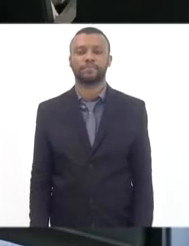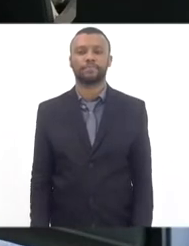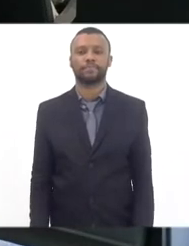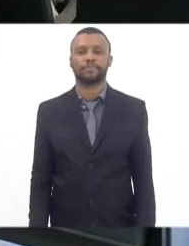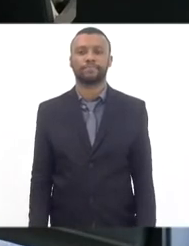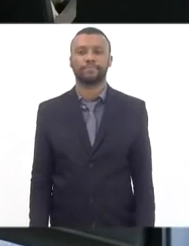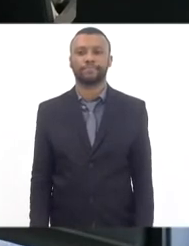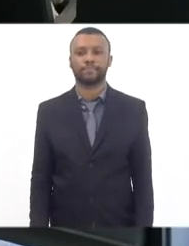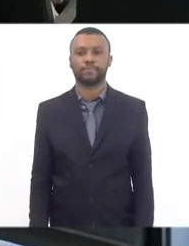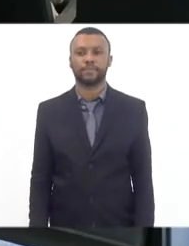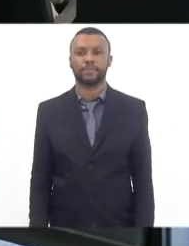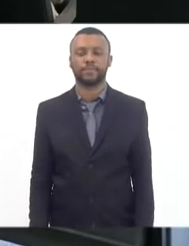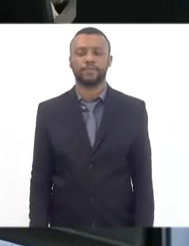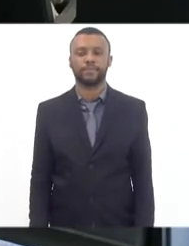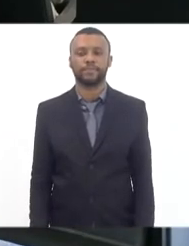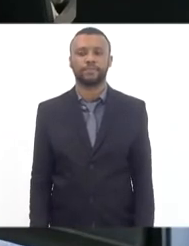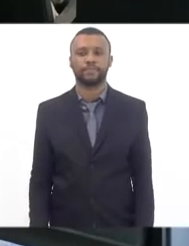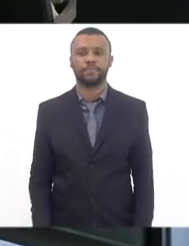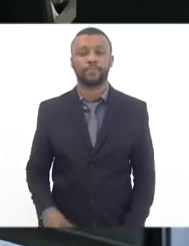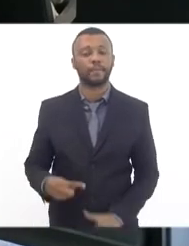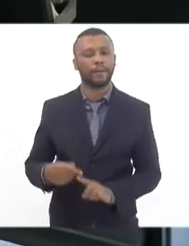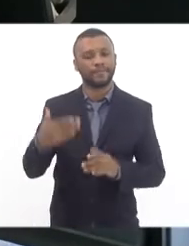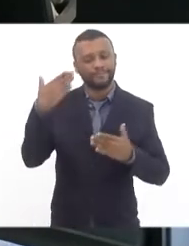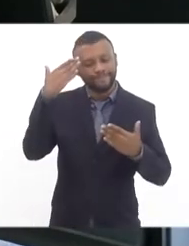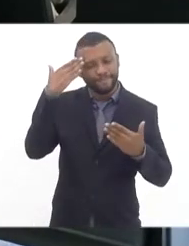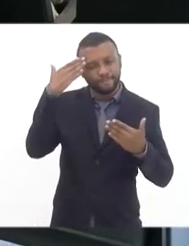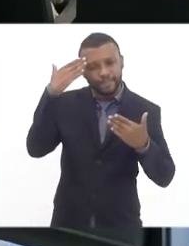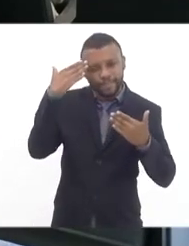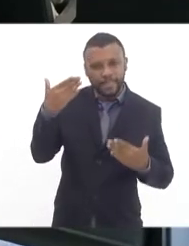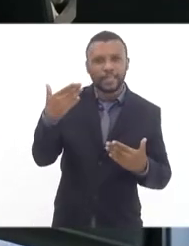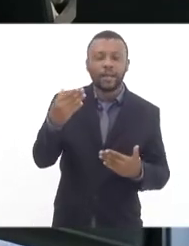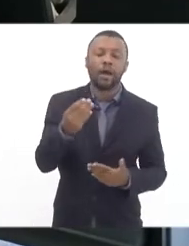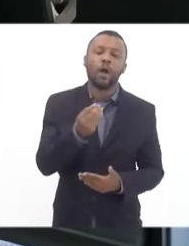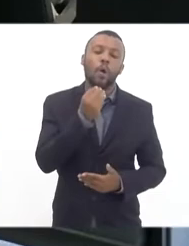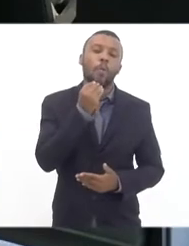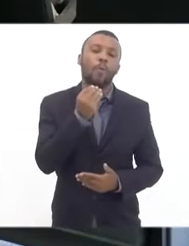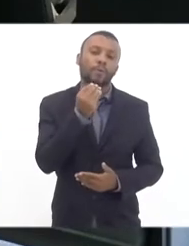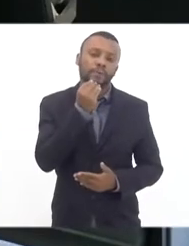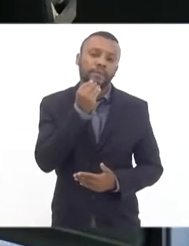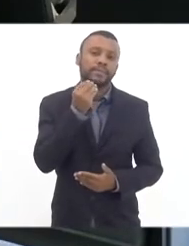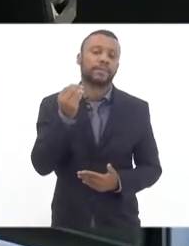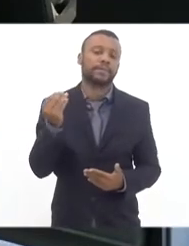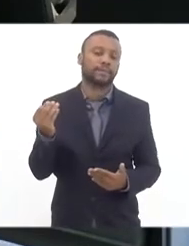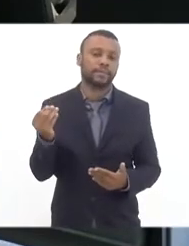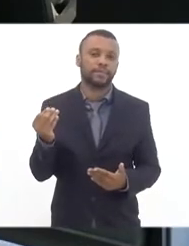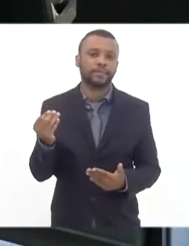gostaria de fazer. Além de agradecer imensamente a oportunidade, né,